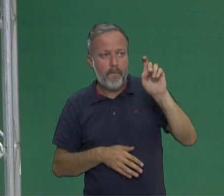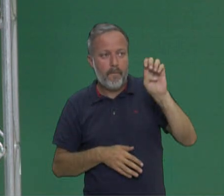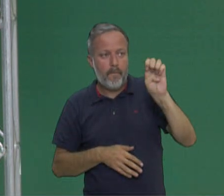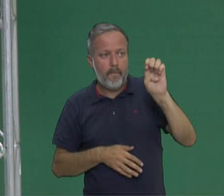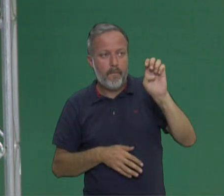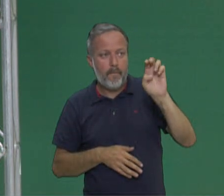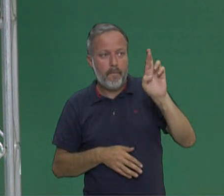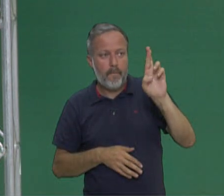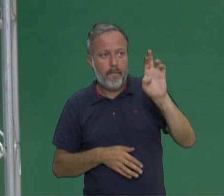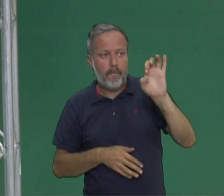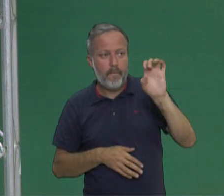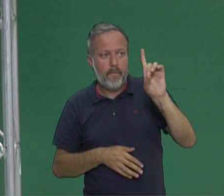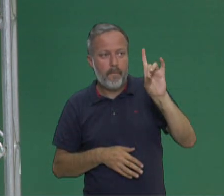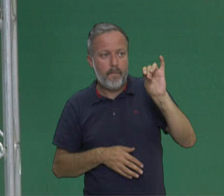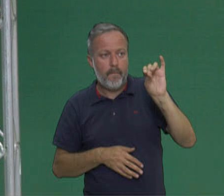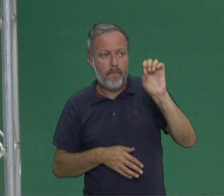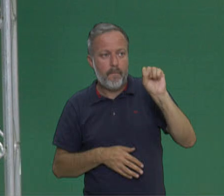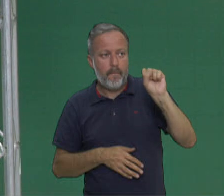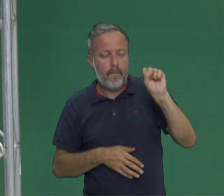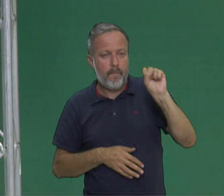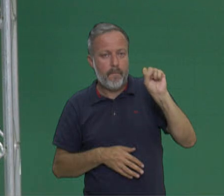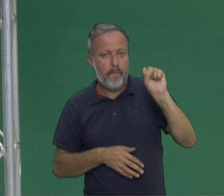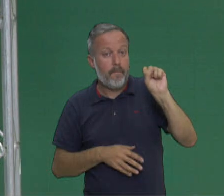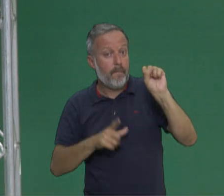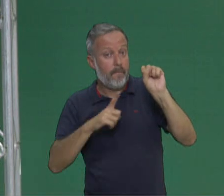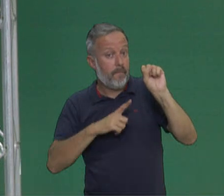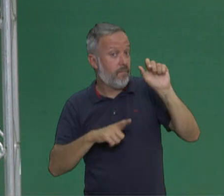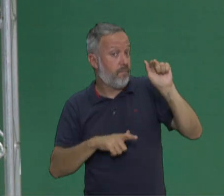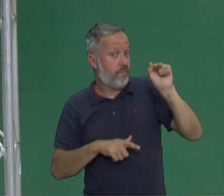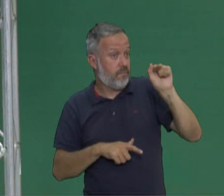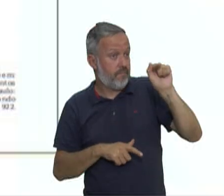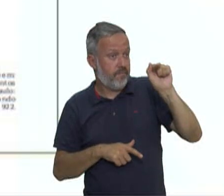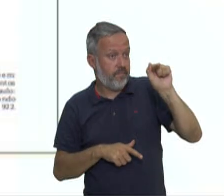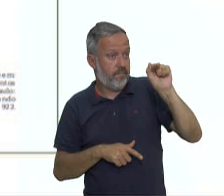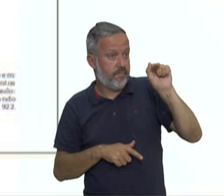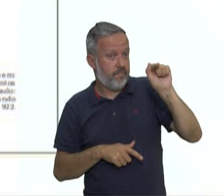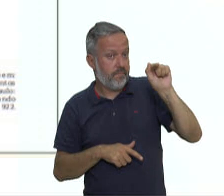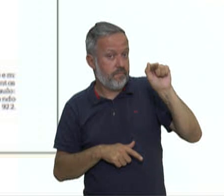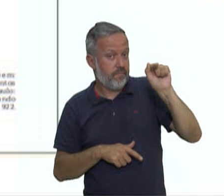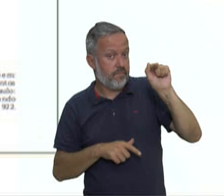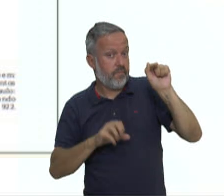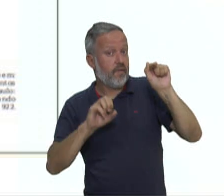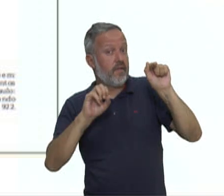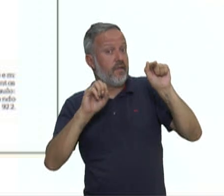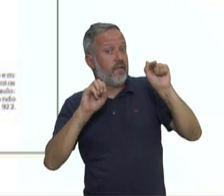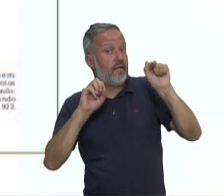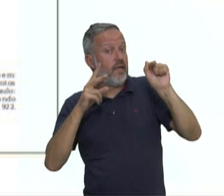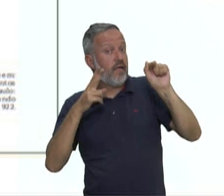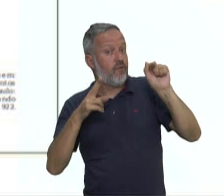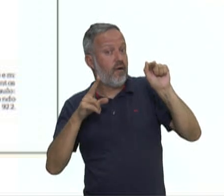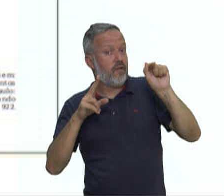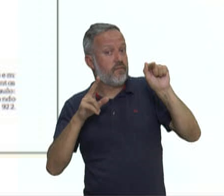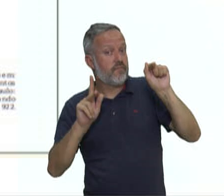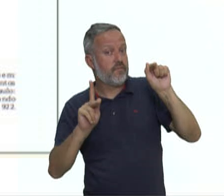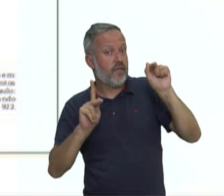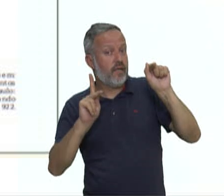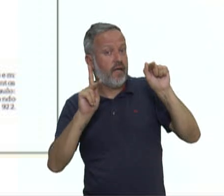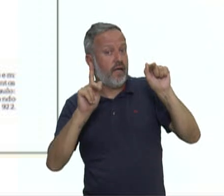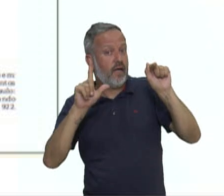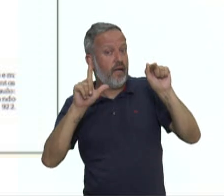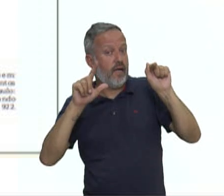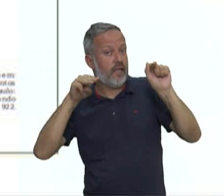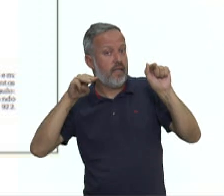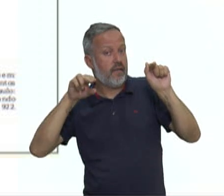tem 7 períodos. Assim como existem 7 camadas. Elementos que só têm a